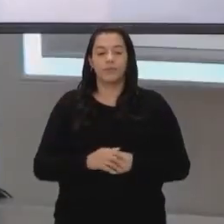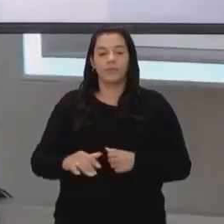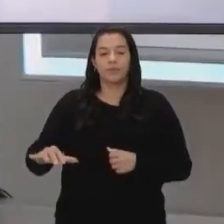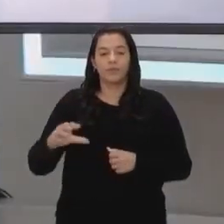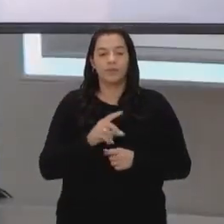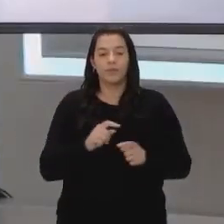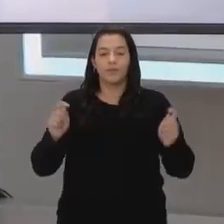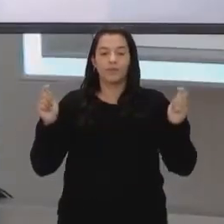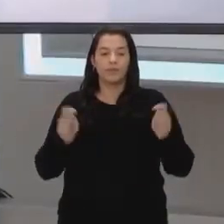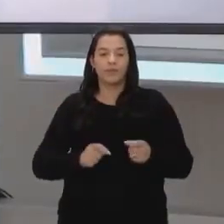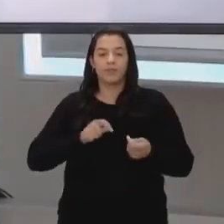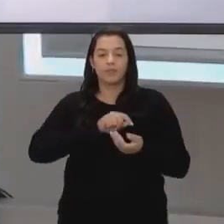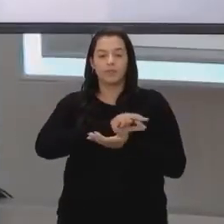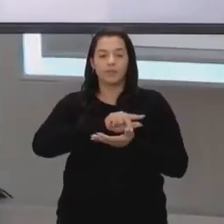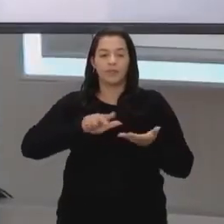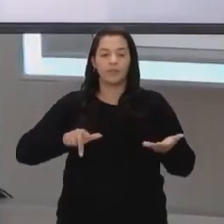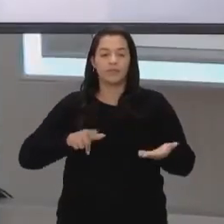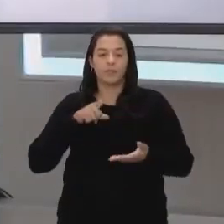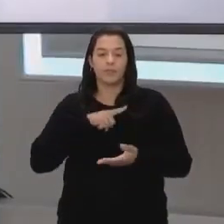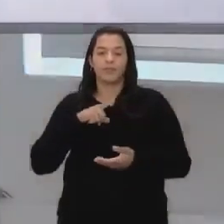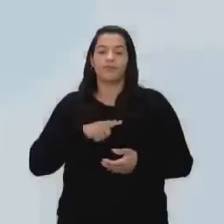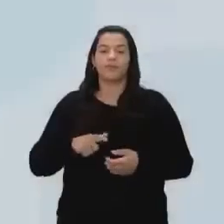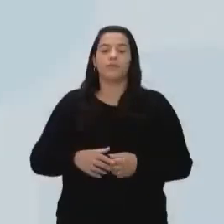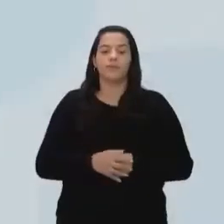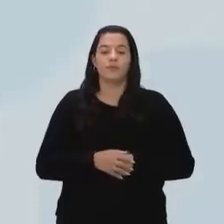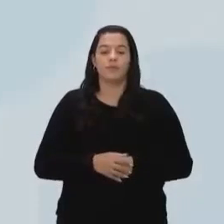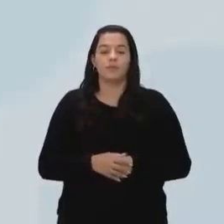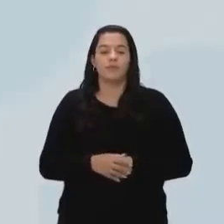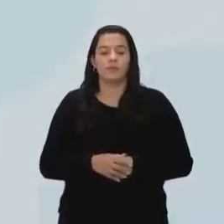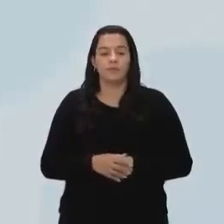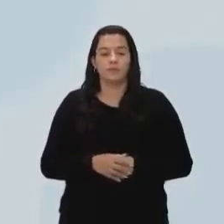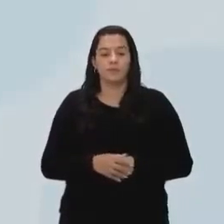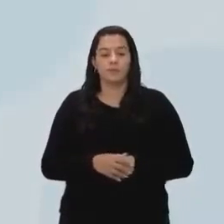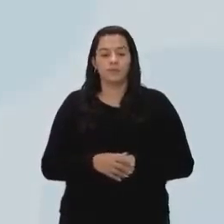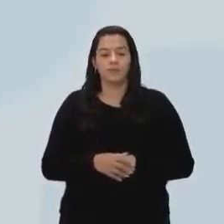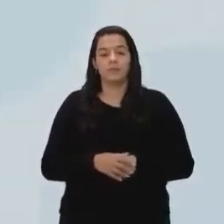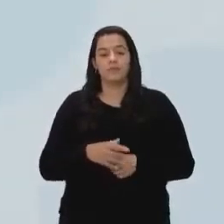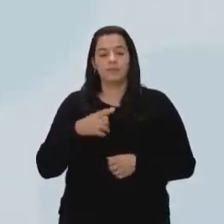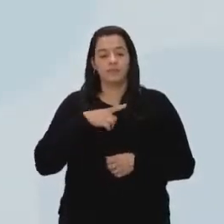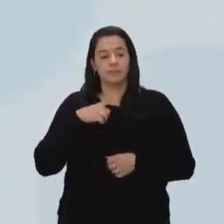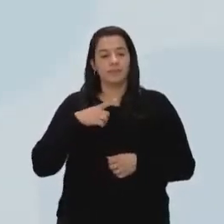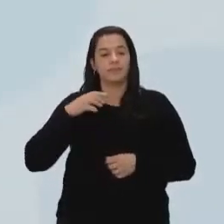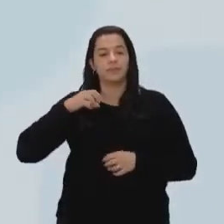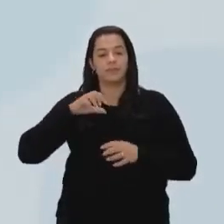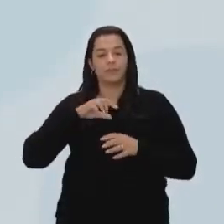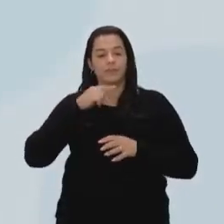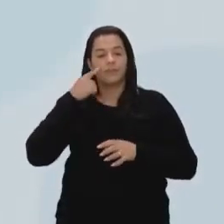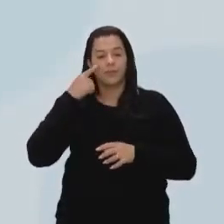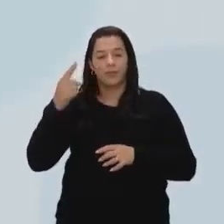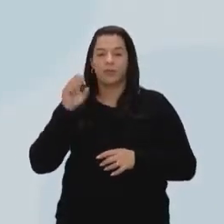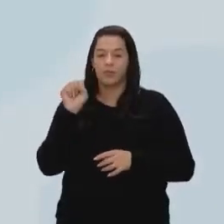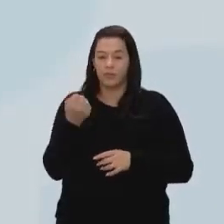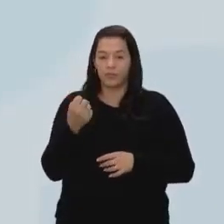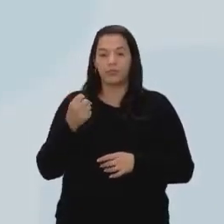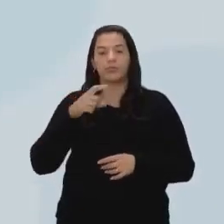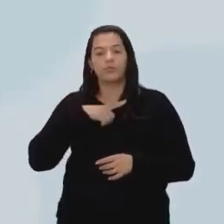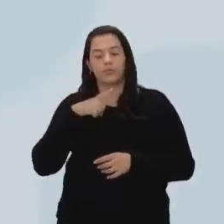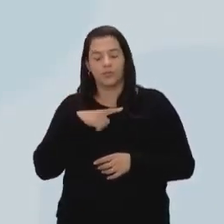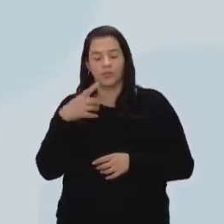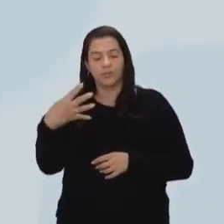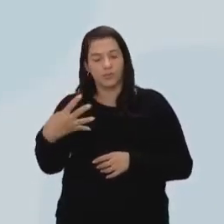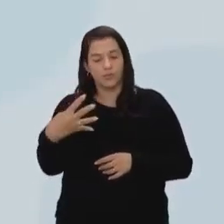observado. Se a gente olhar para o carbono, ele tem 8 elétrons na última camada, professor? Não, tem 4, né? Tem